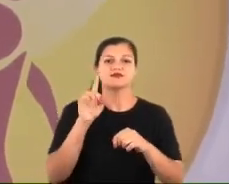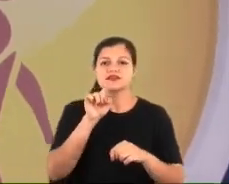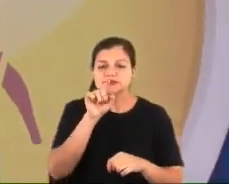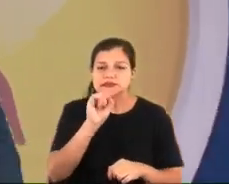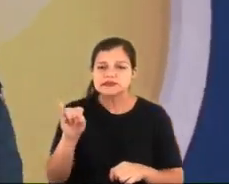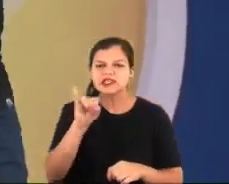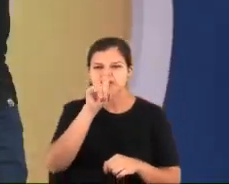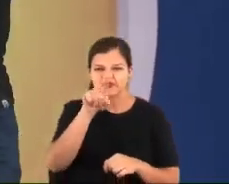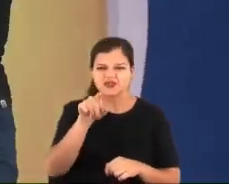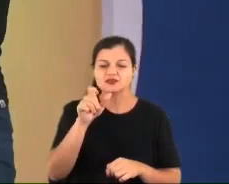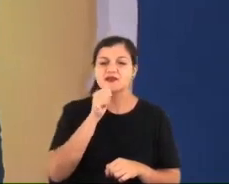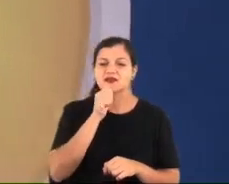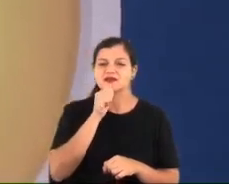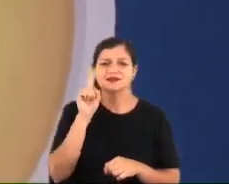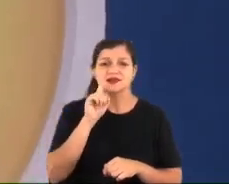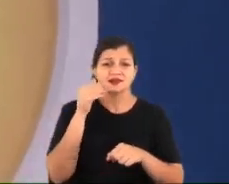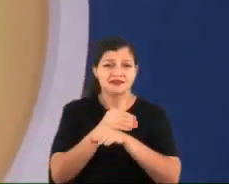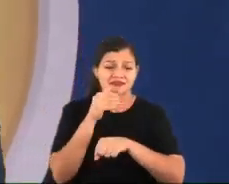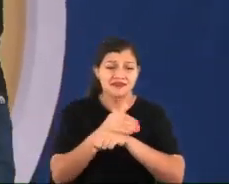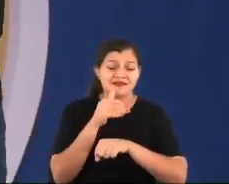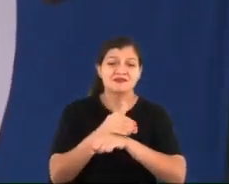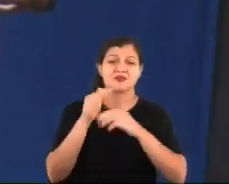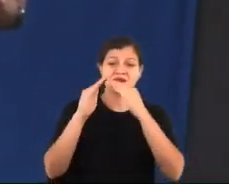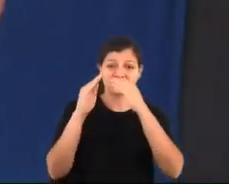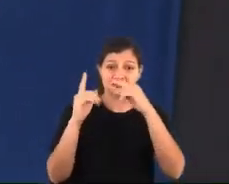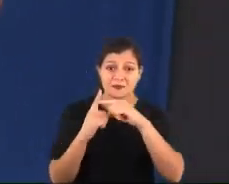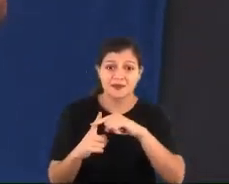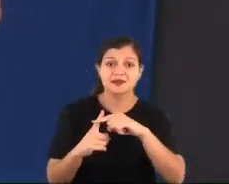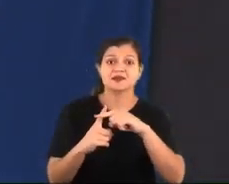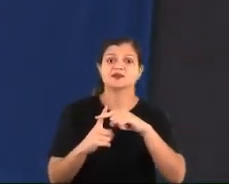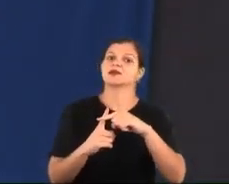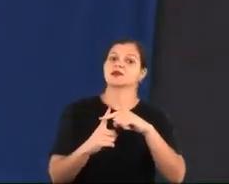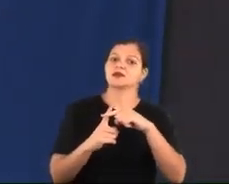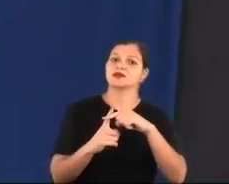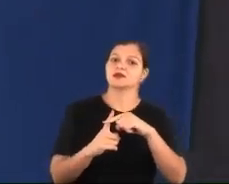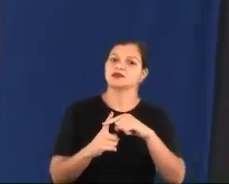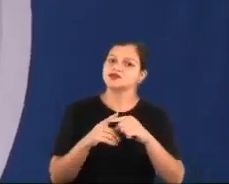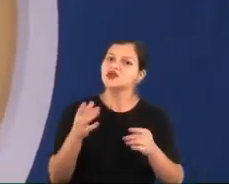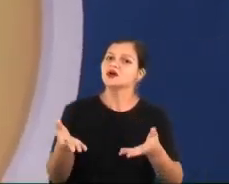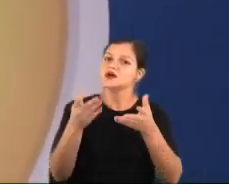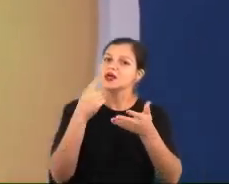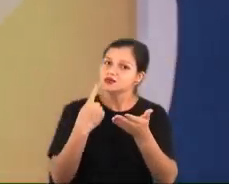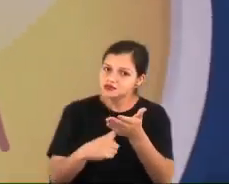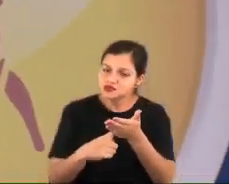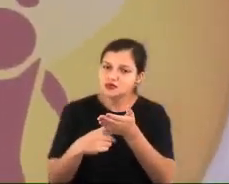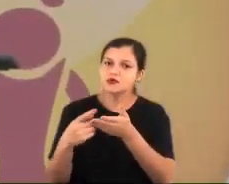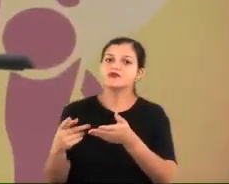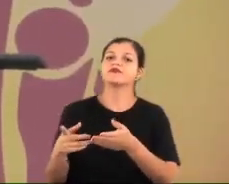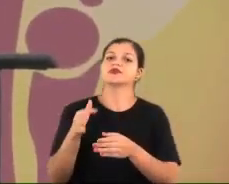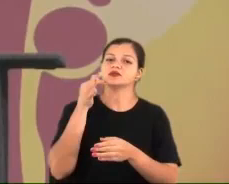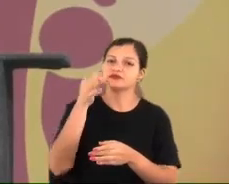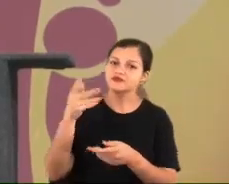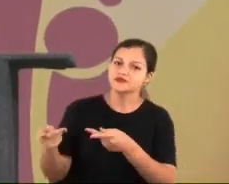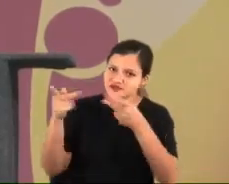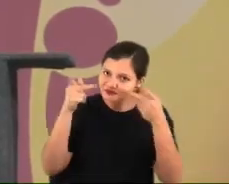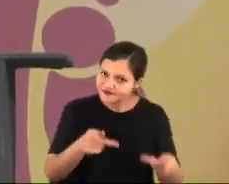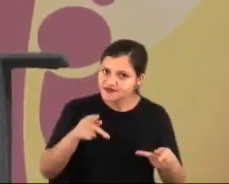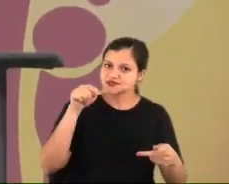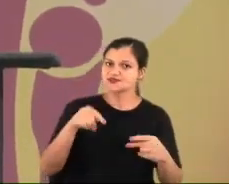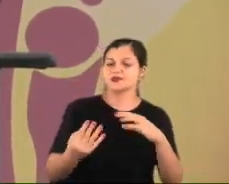que quer abraçar o banco da igreja. Um jovem da Tabernáculo me ligou e falou,